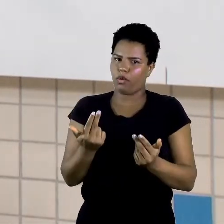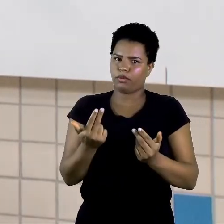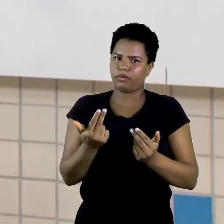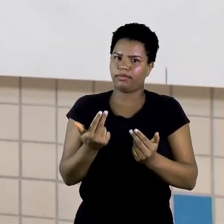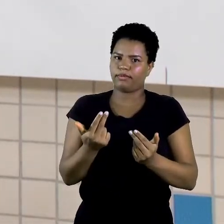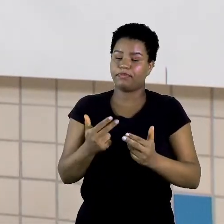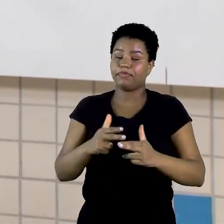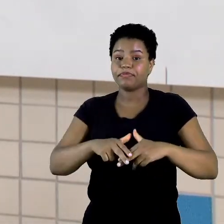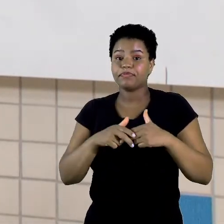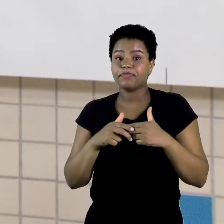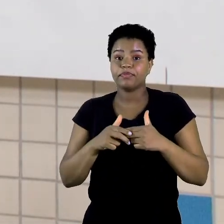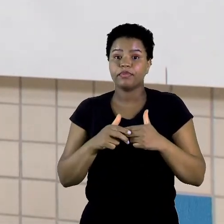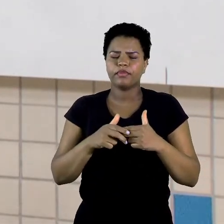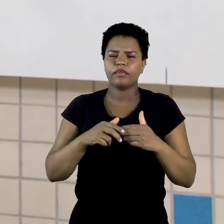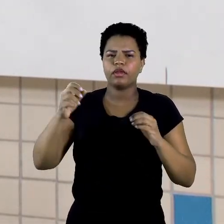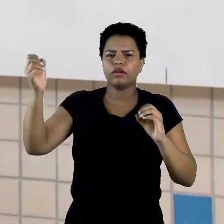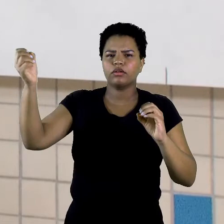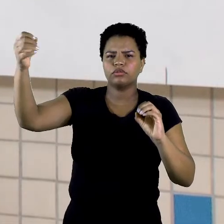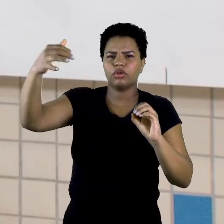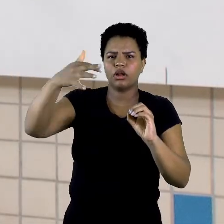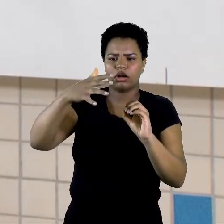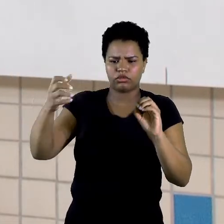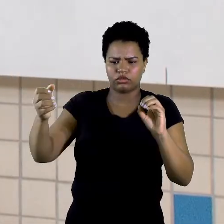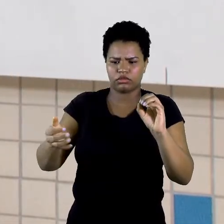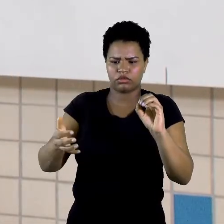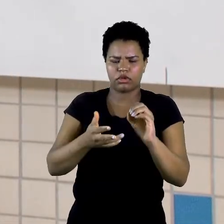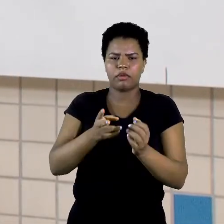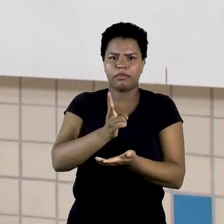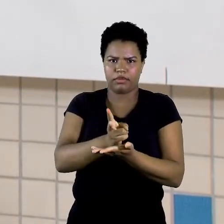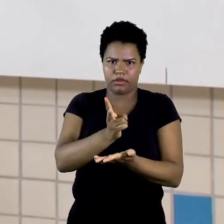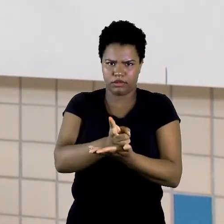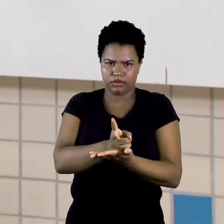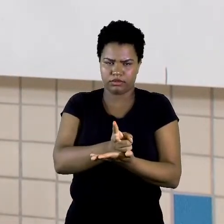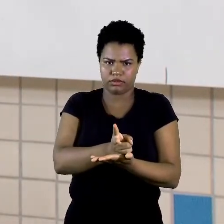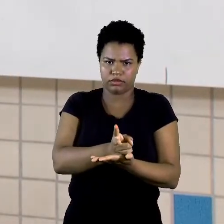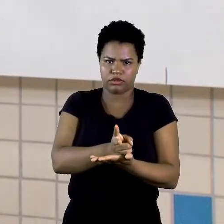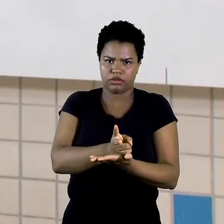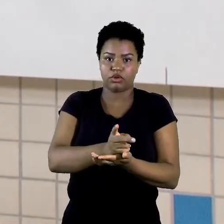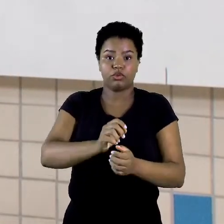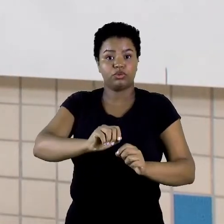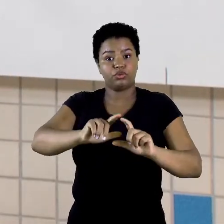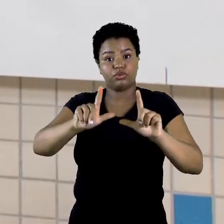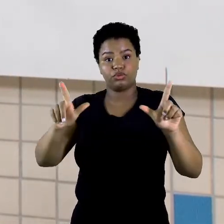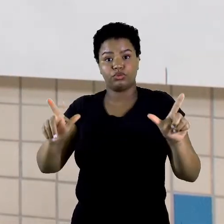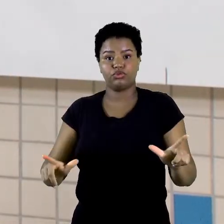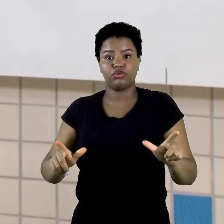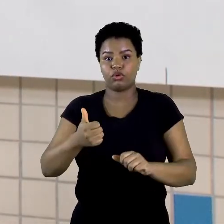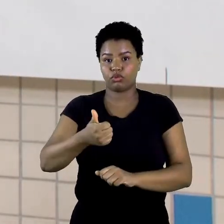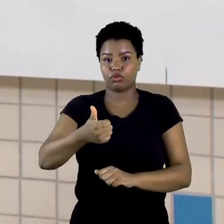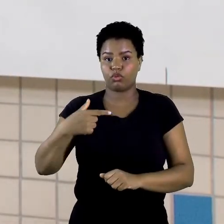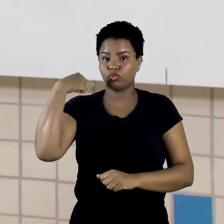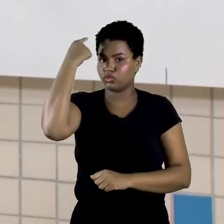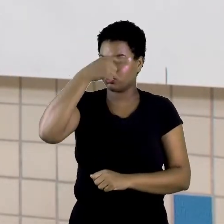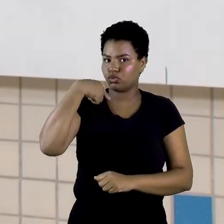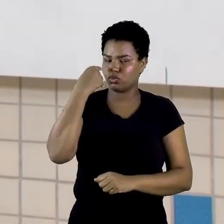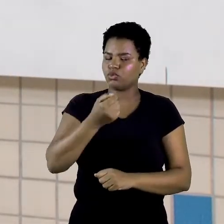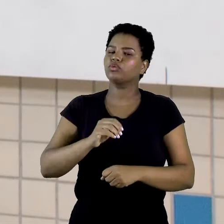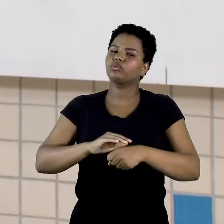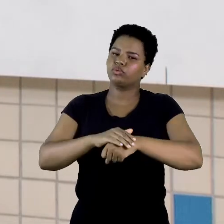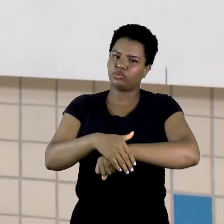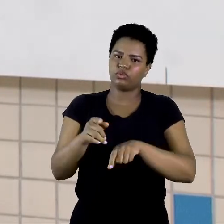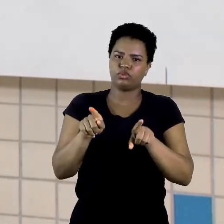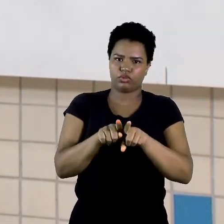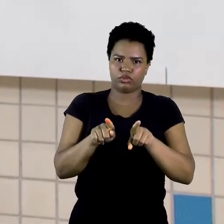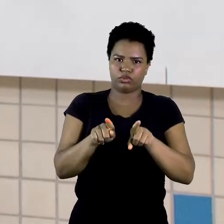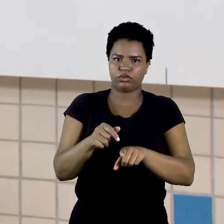a insolação possui as mesmas condições, deixando o dia com 12 horas e a noite também. Agora nós